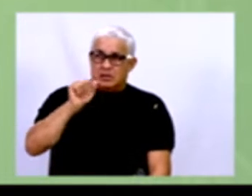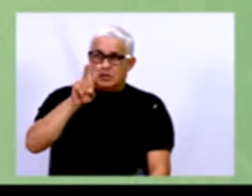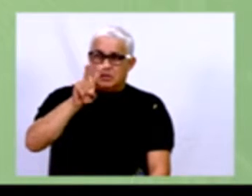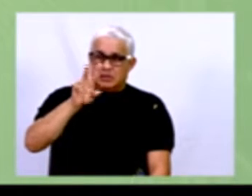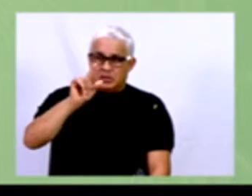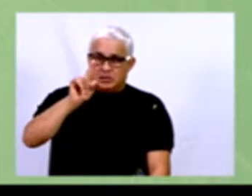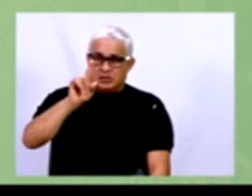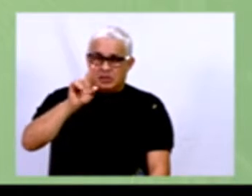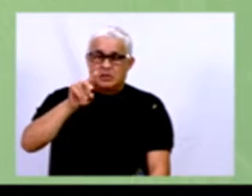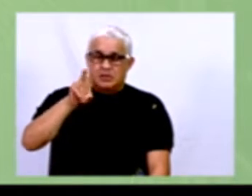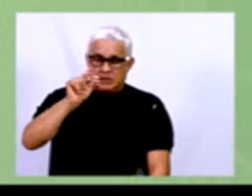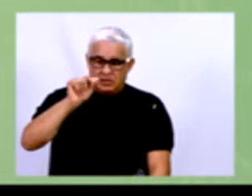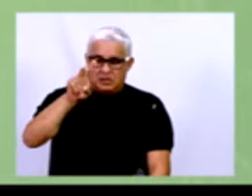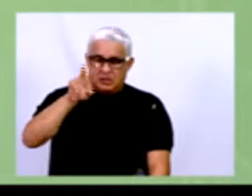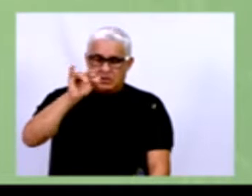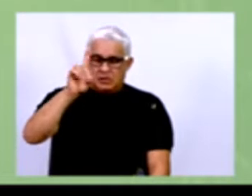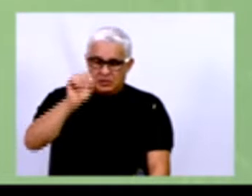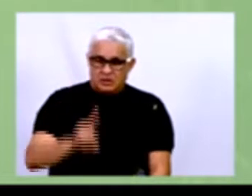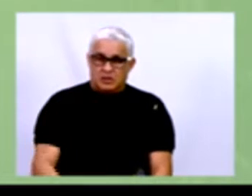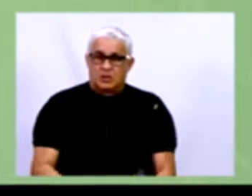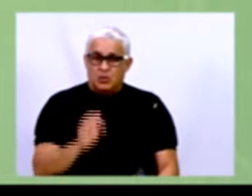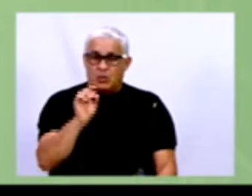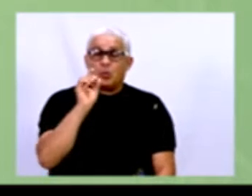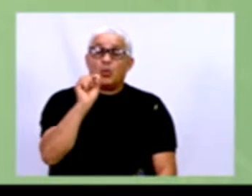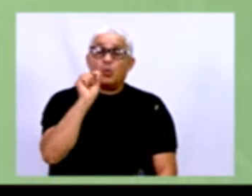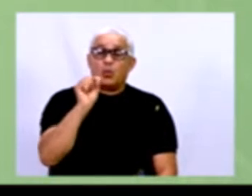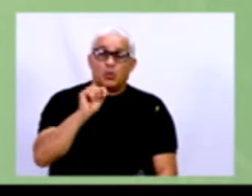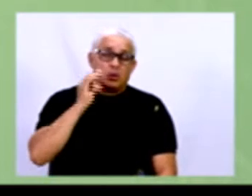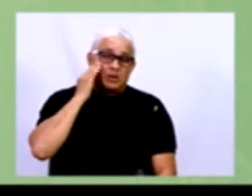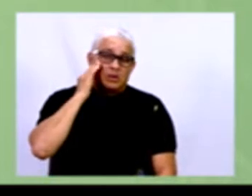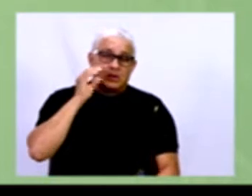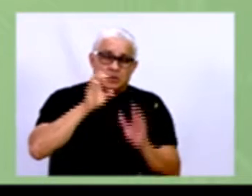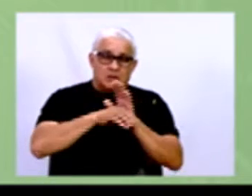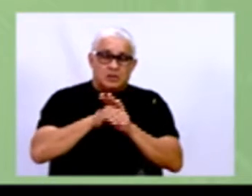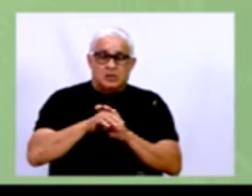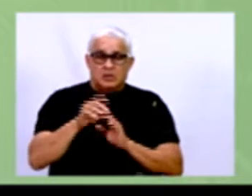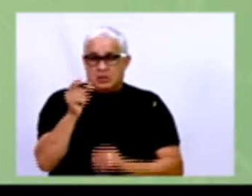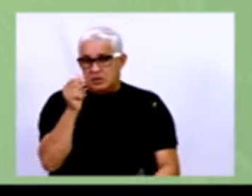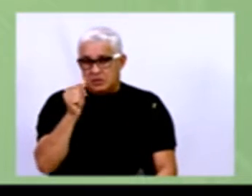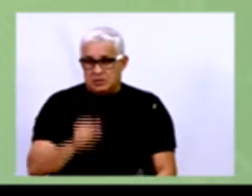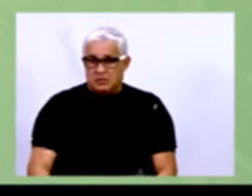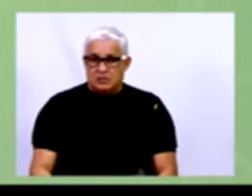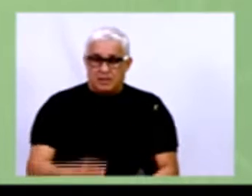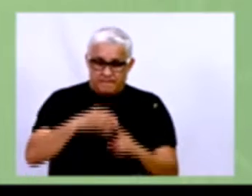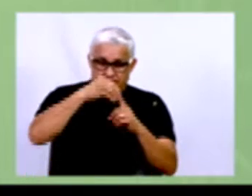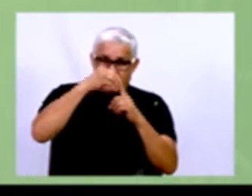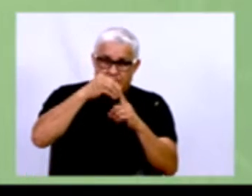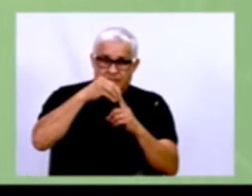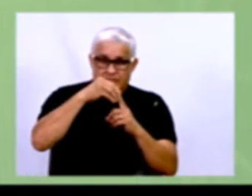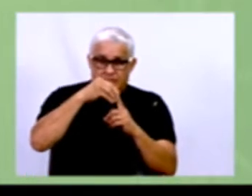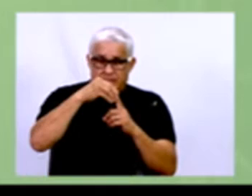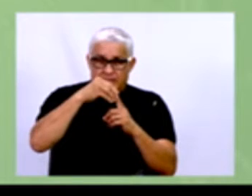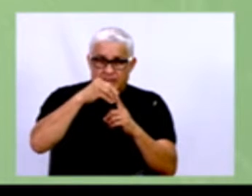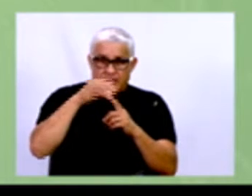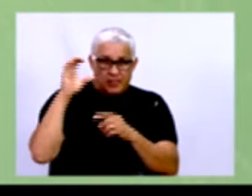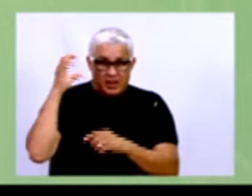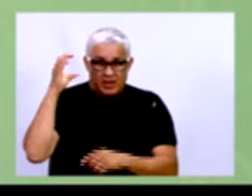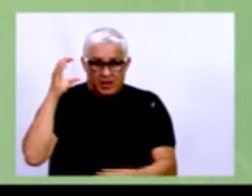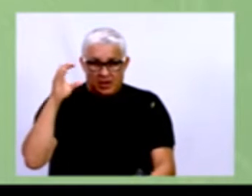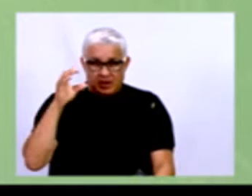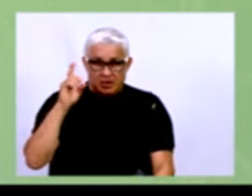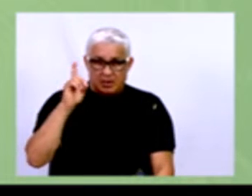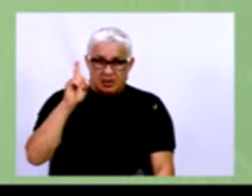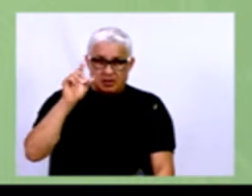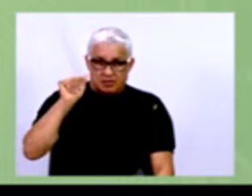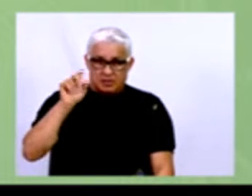entender do conceito de economia? Que ela é o principal instrumento, ou seja, a principal ciência que